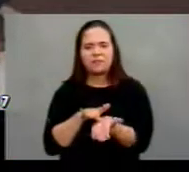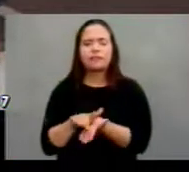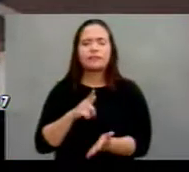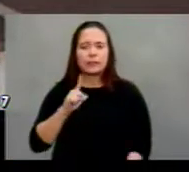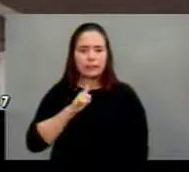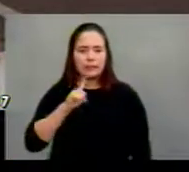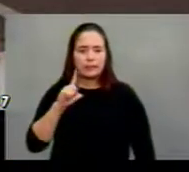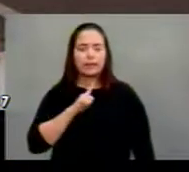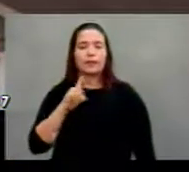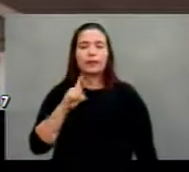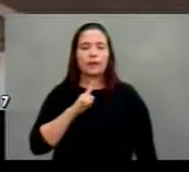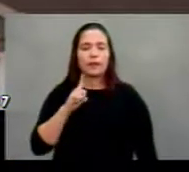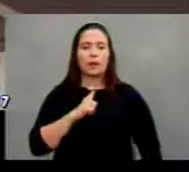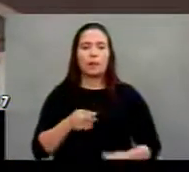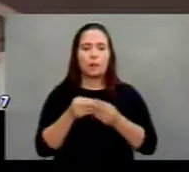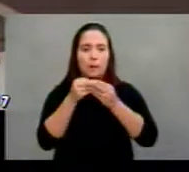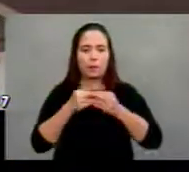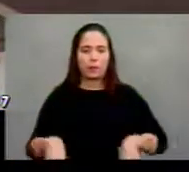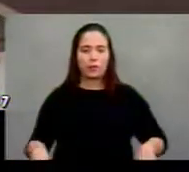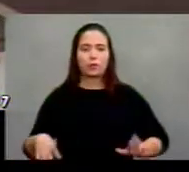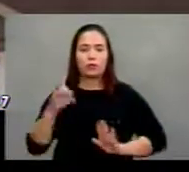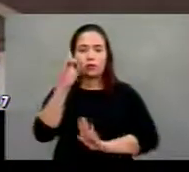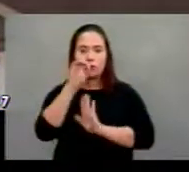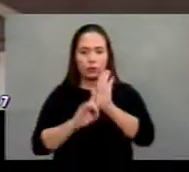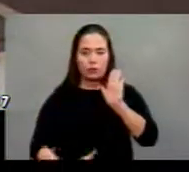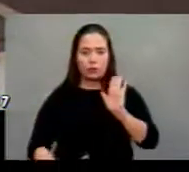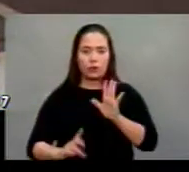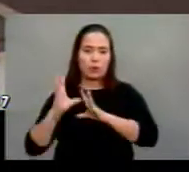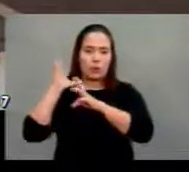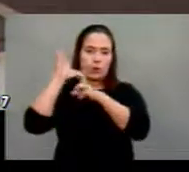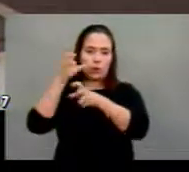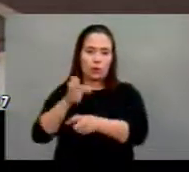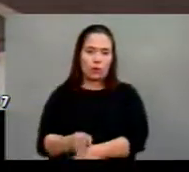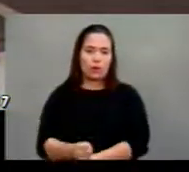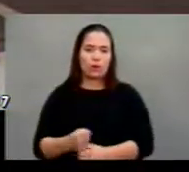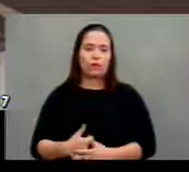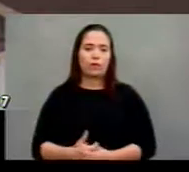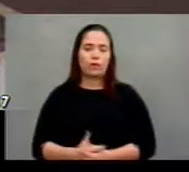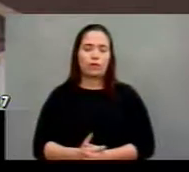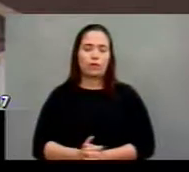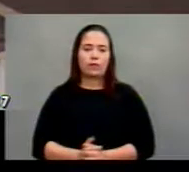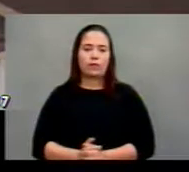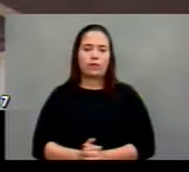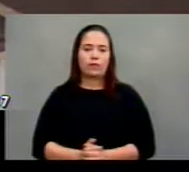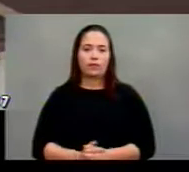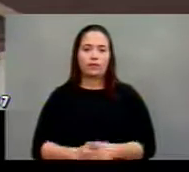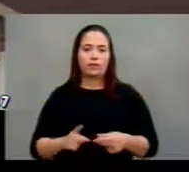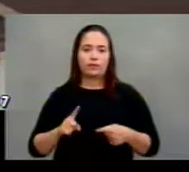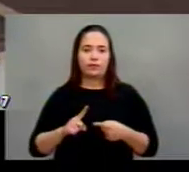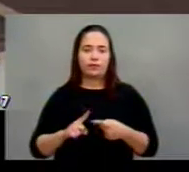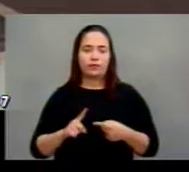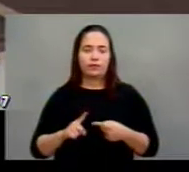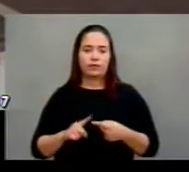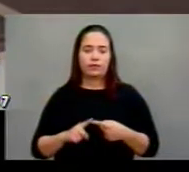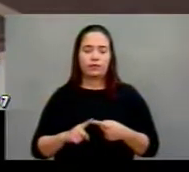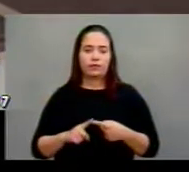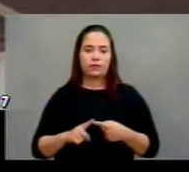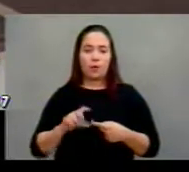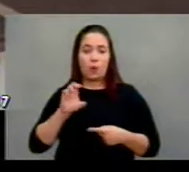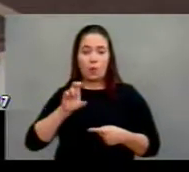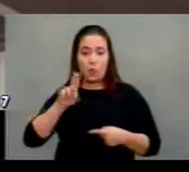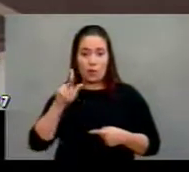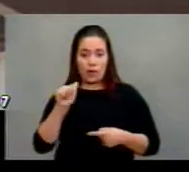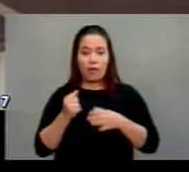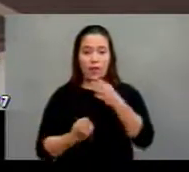destruindo os direitos que foram conquistados pela classe trabalhadora. Eduardo Cunha